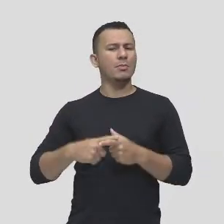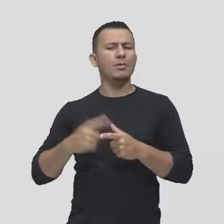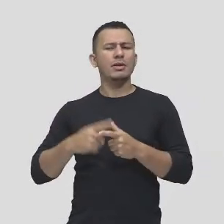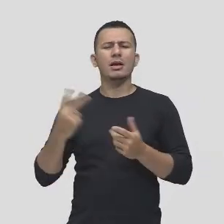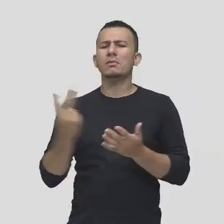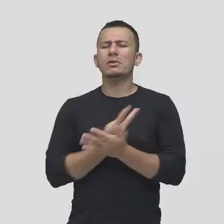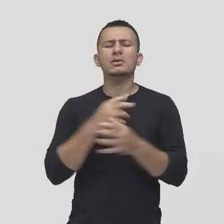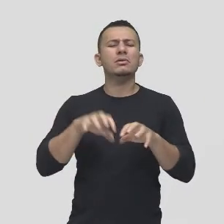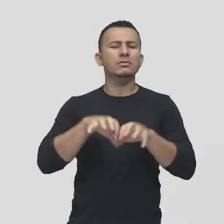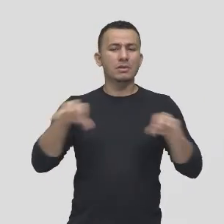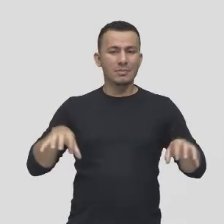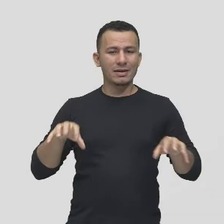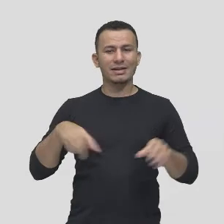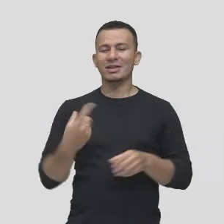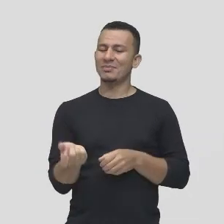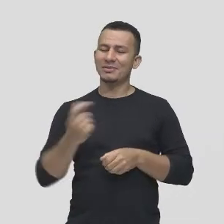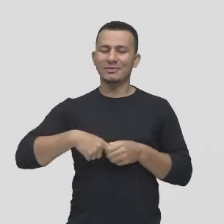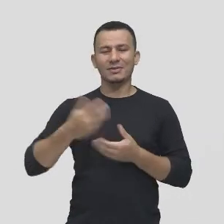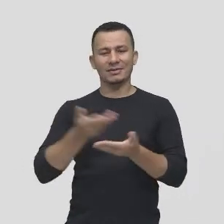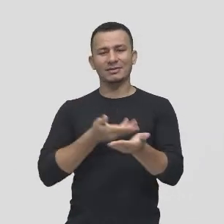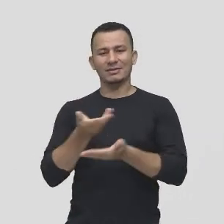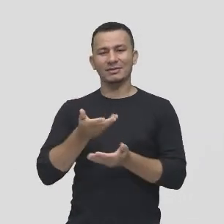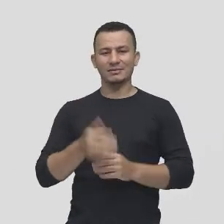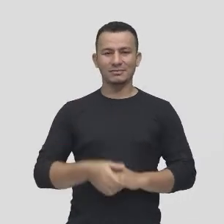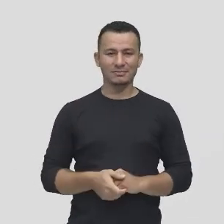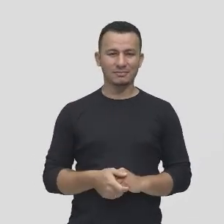ok? Daqui a pouco a gente volta, pessoal.